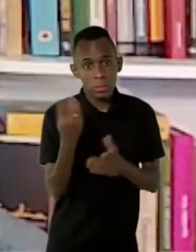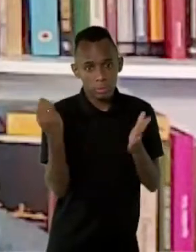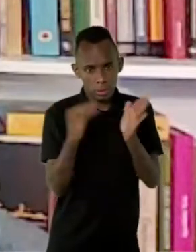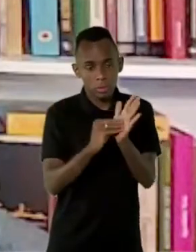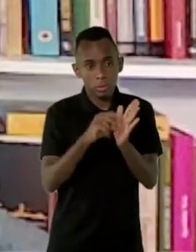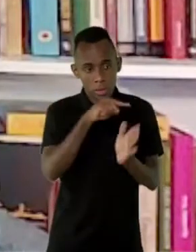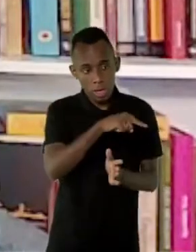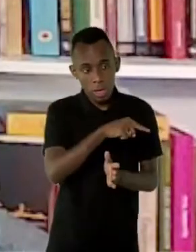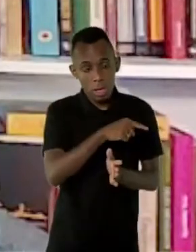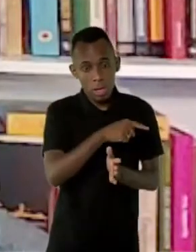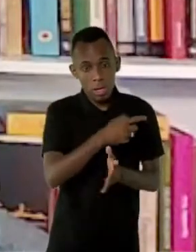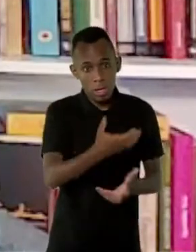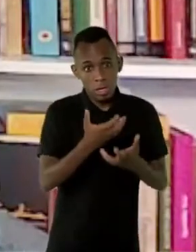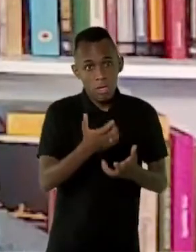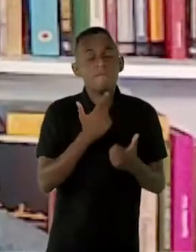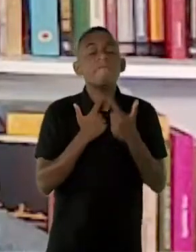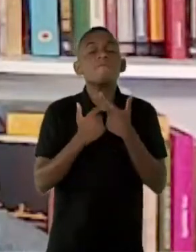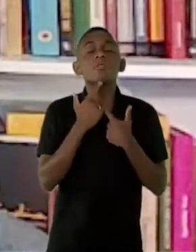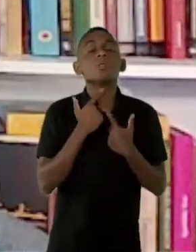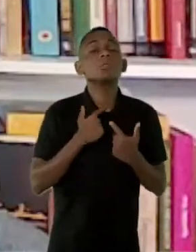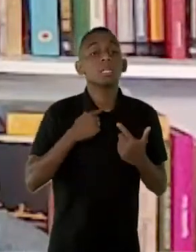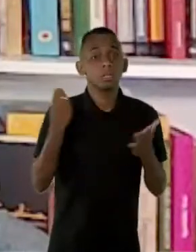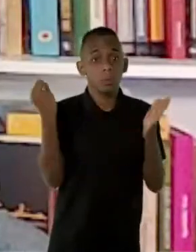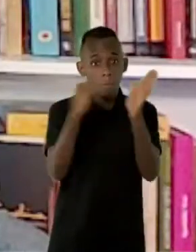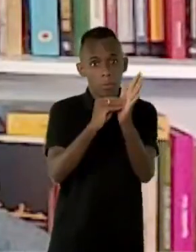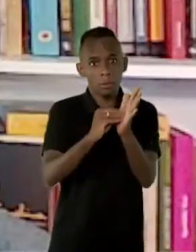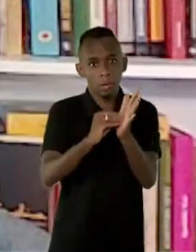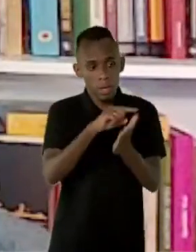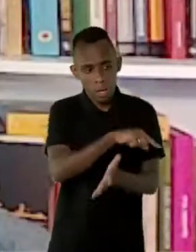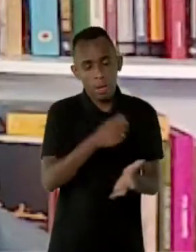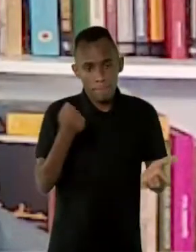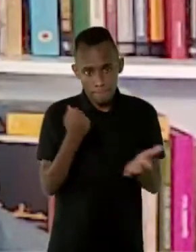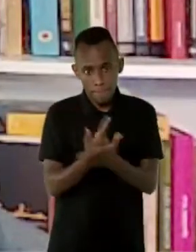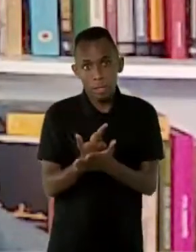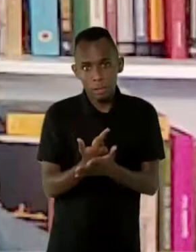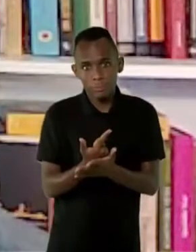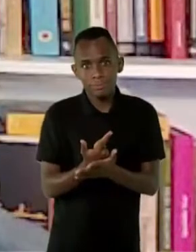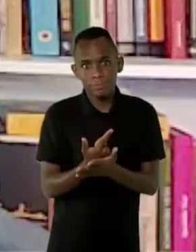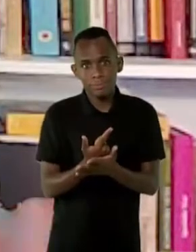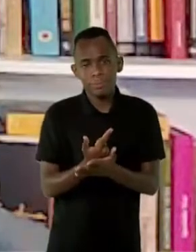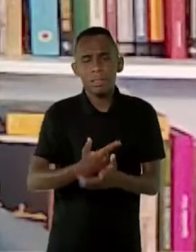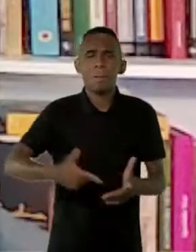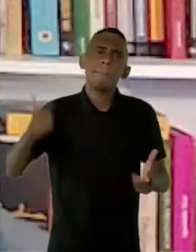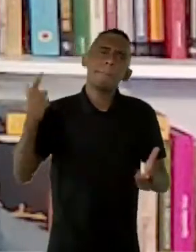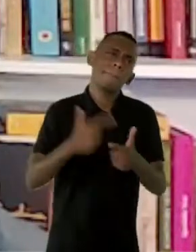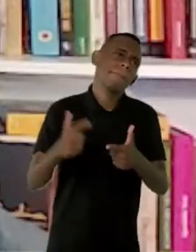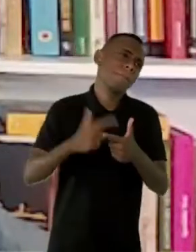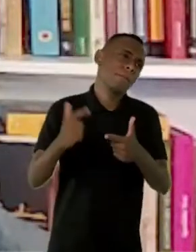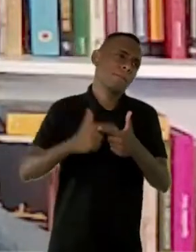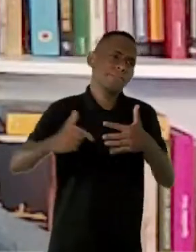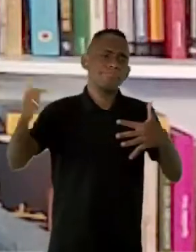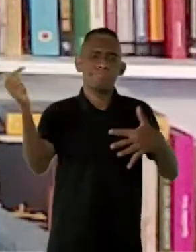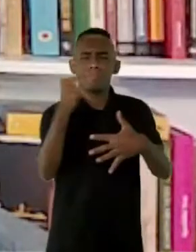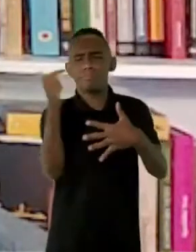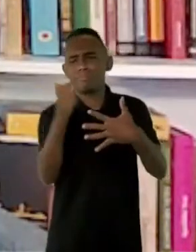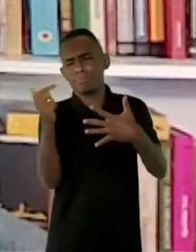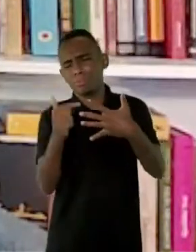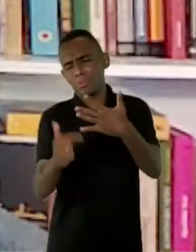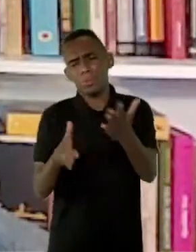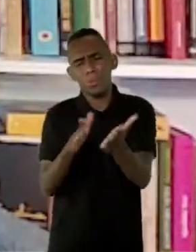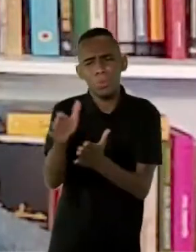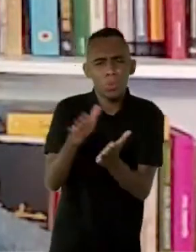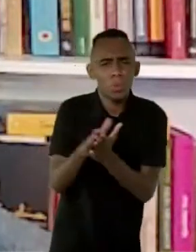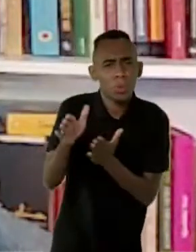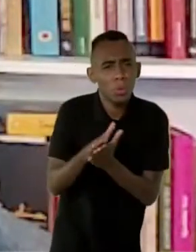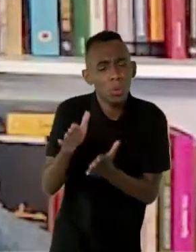empenhou em fazer, em pagar essa publicação, deu muitos problemas com gráfica.